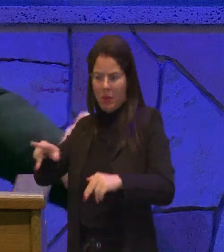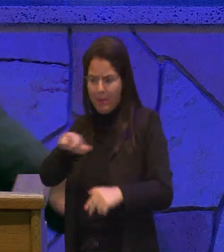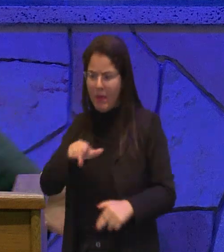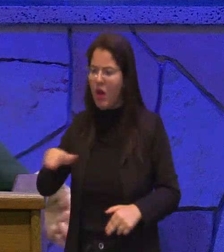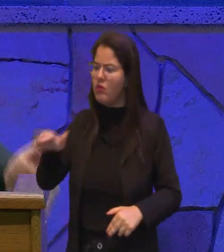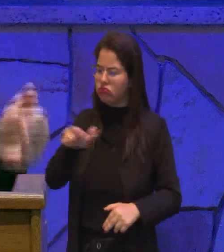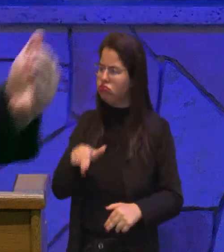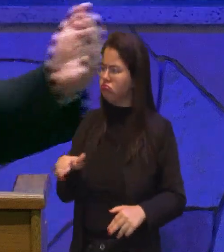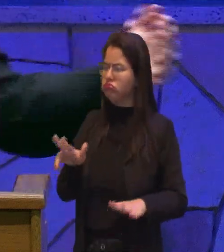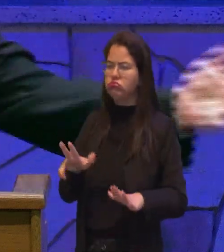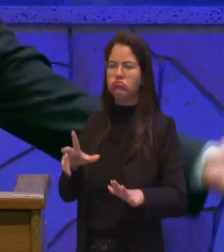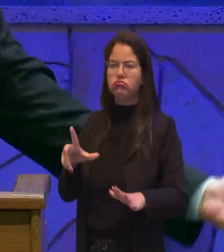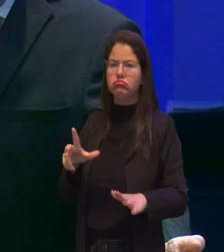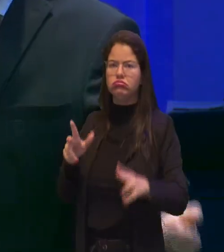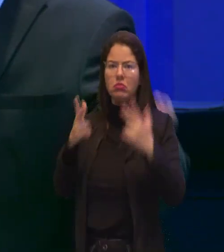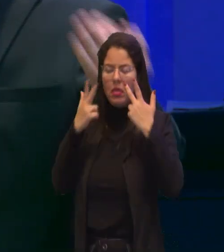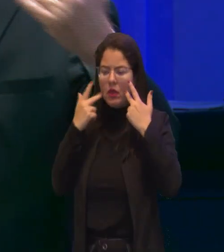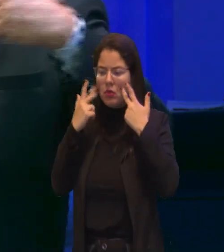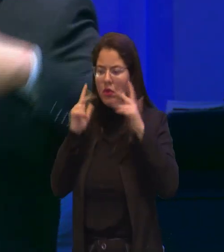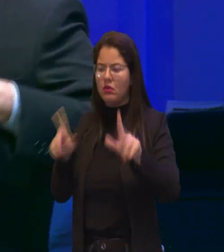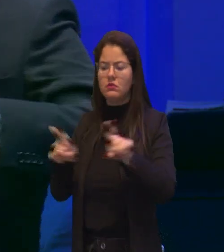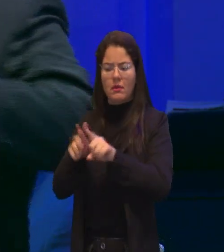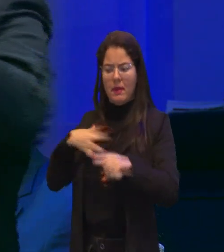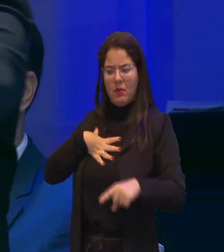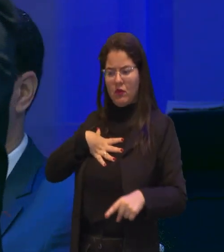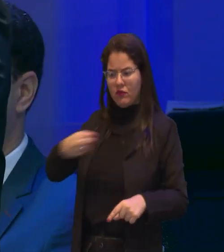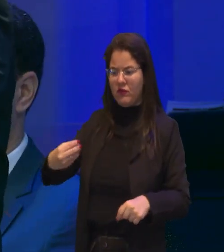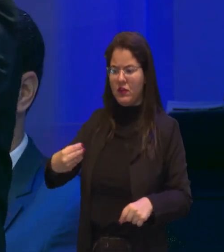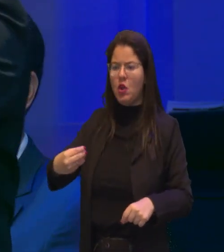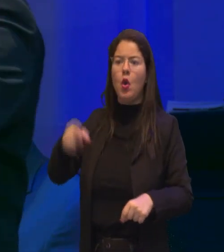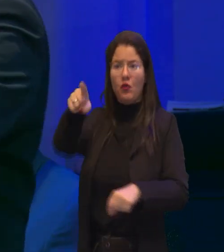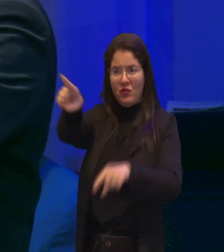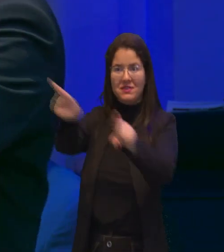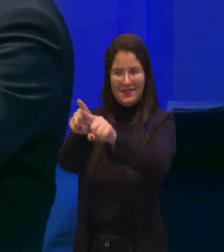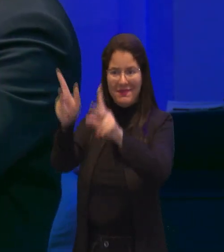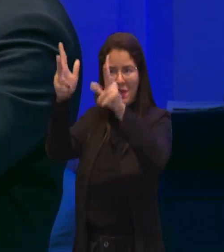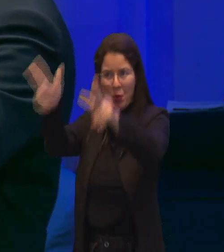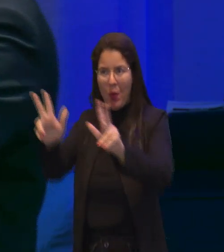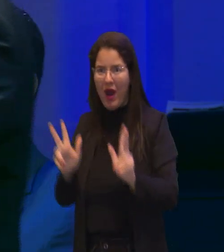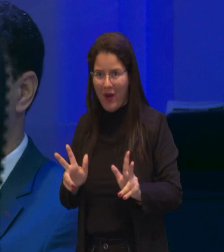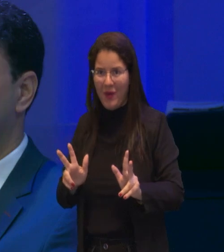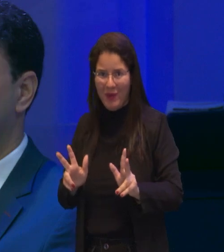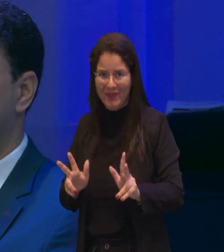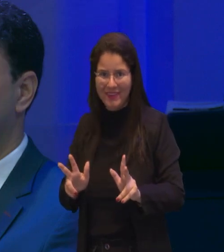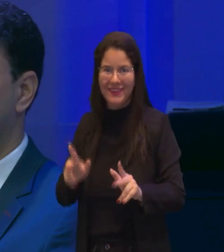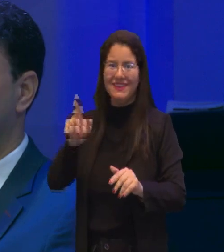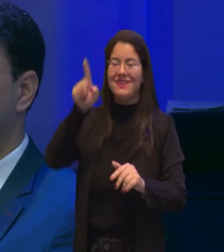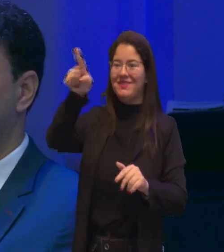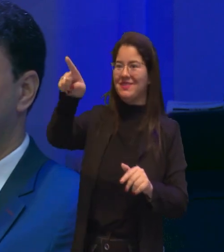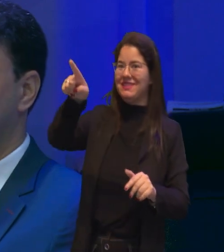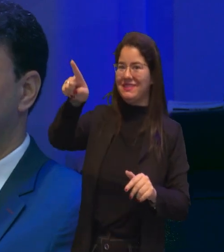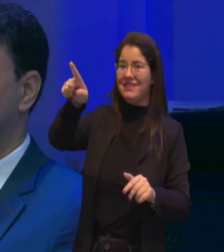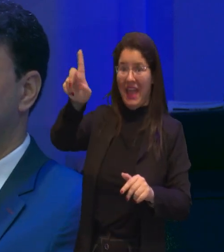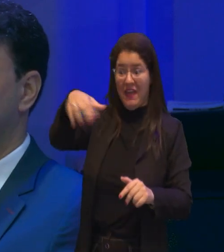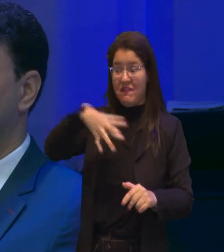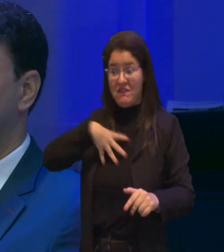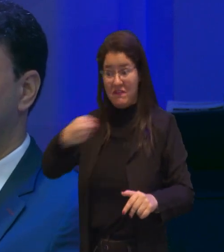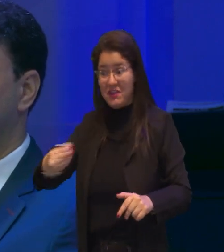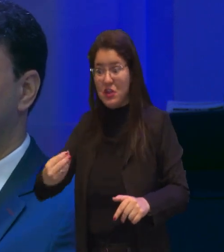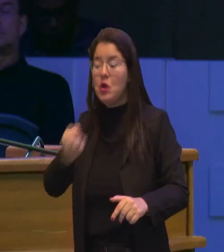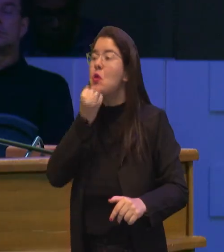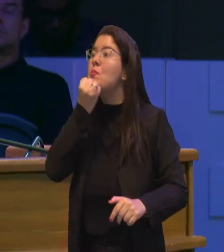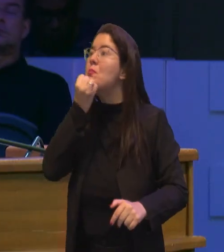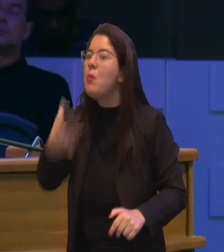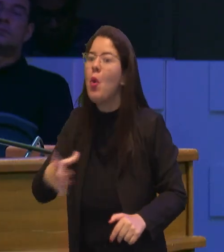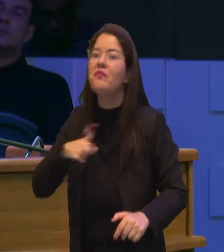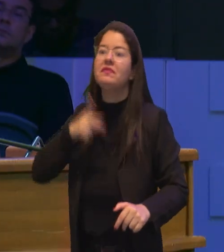E isso, naturalmente, se processa para os meus filhos. E você, da mesma forma. Você que é filho, como é bom ter um